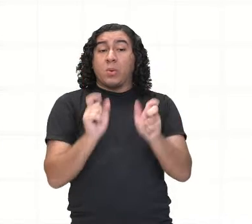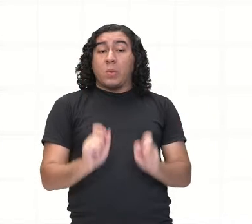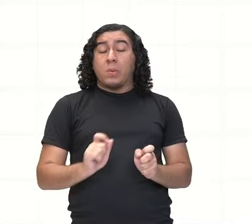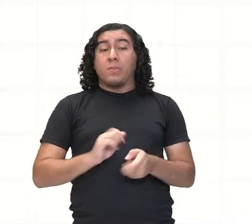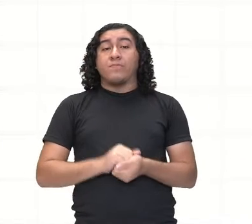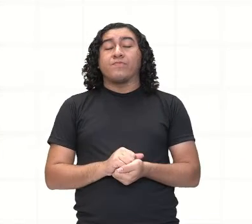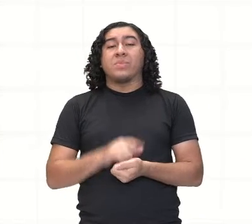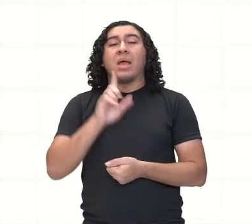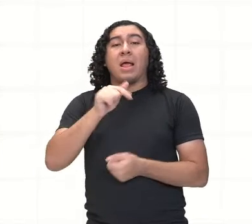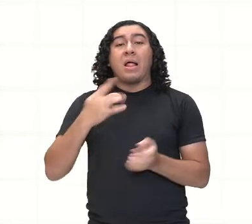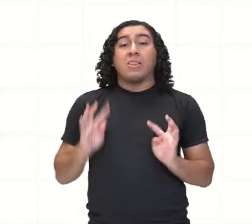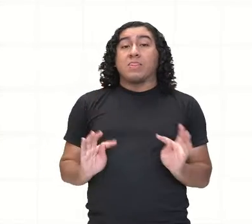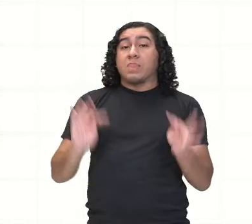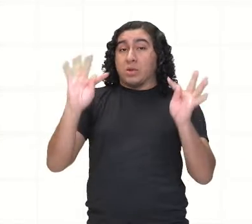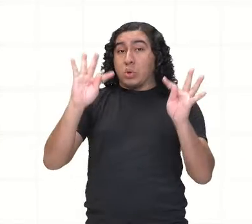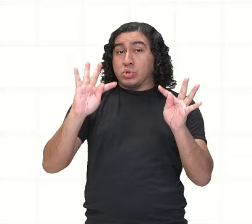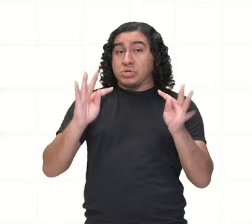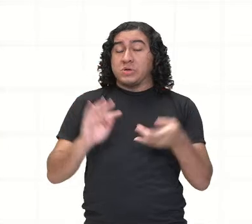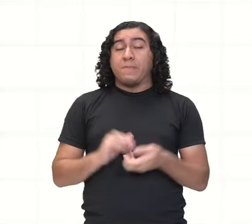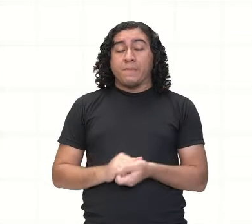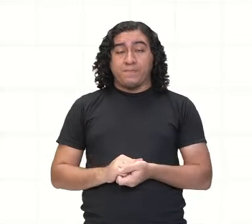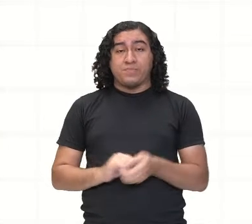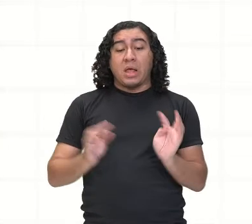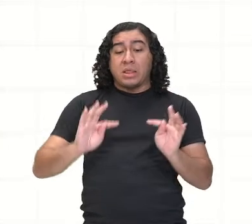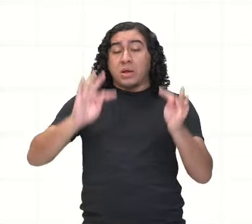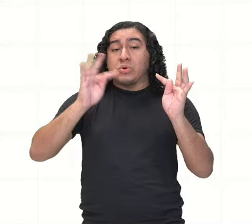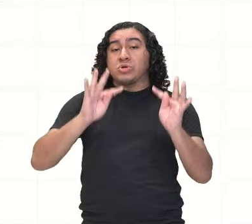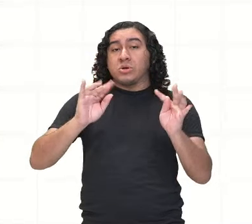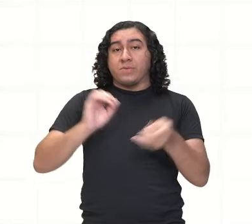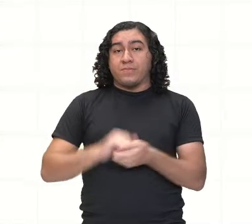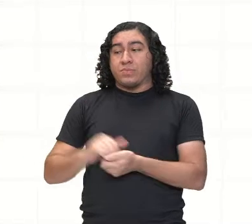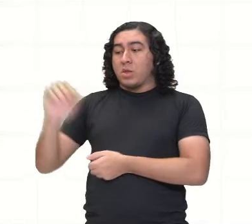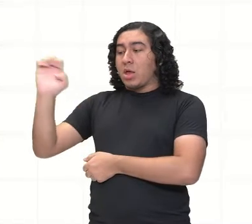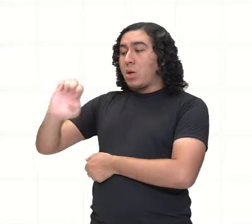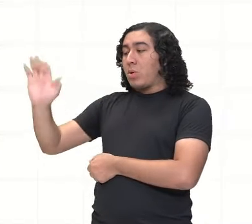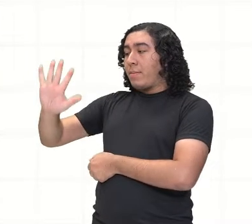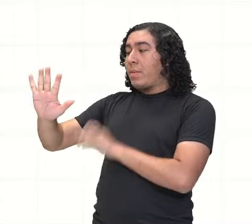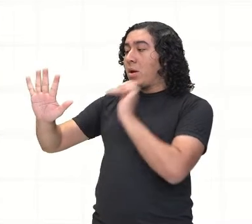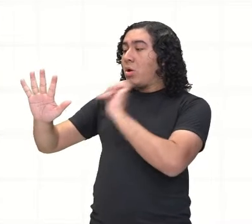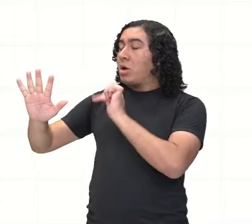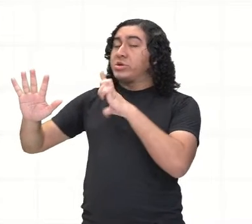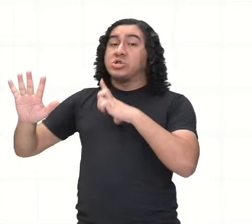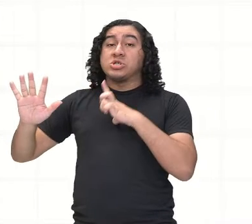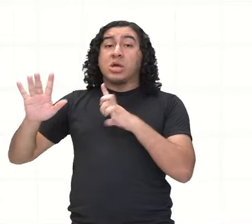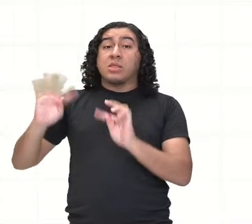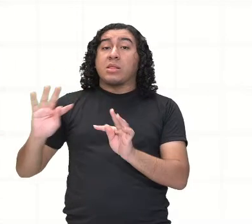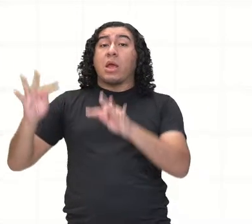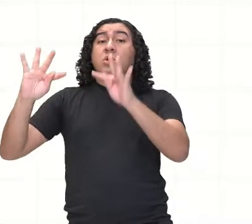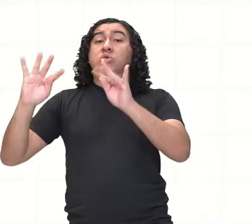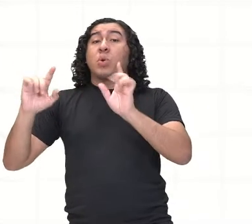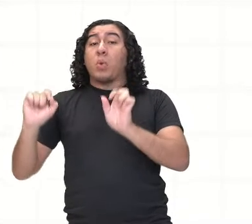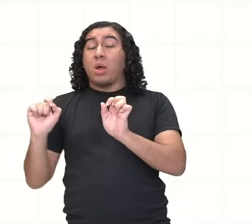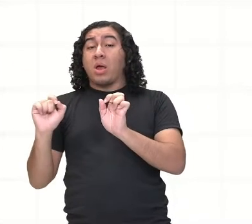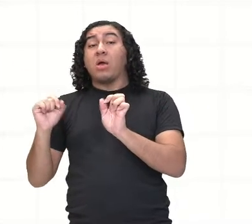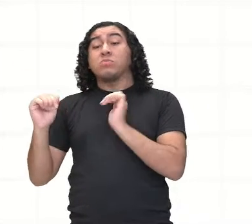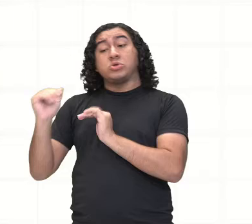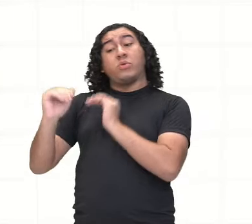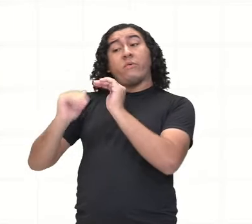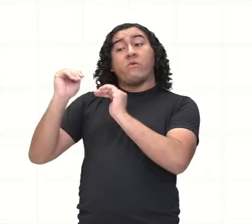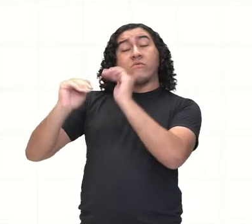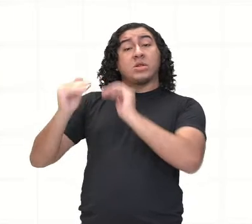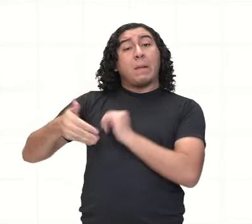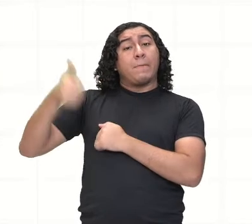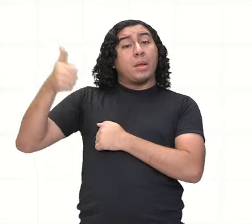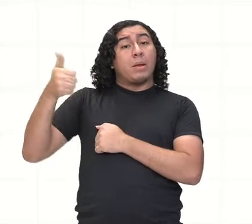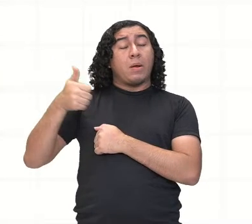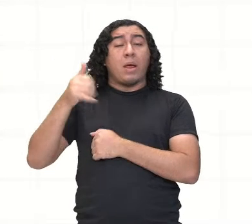a tecnologia. Então, os europeus tinham acesso a tecnologias mais avançadas, como